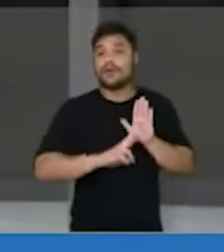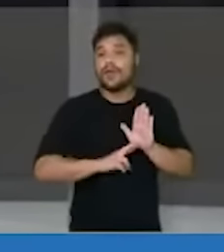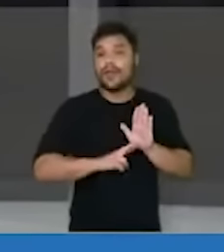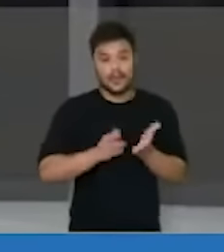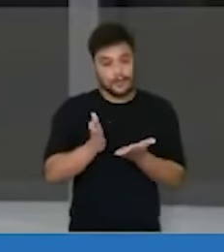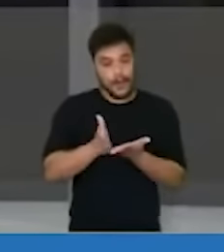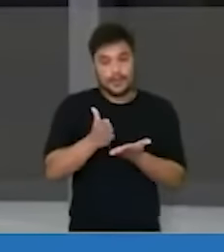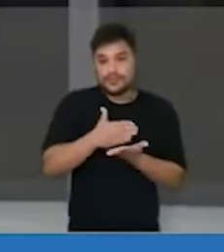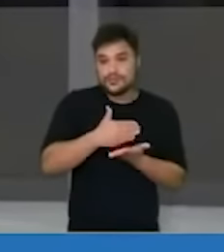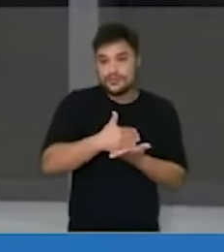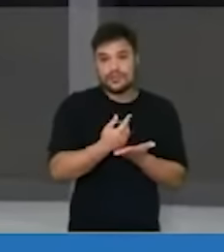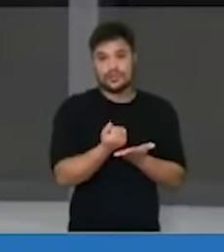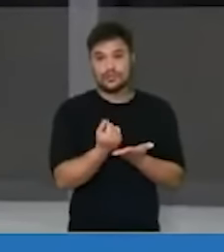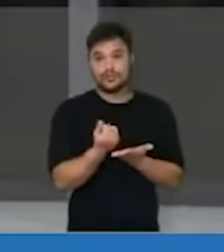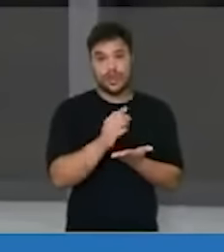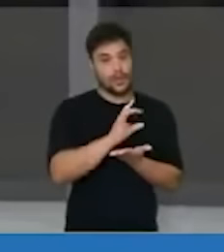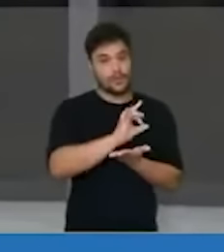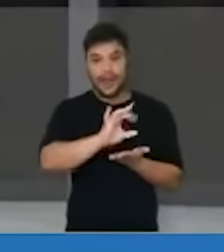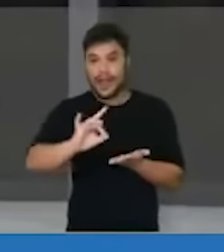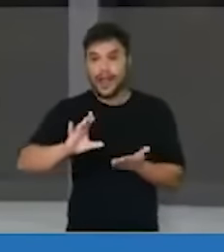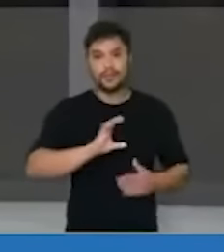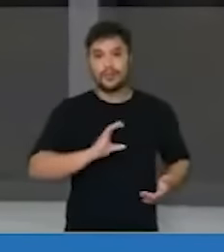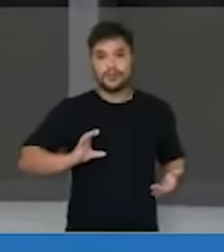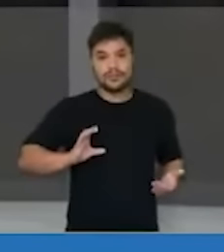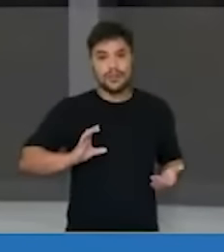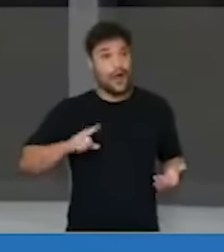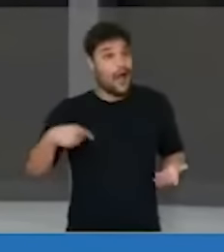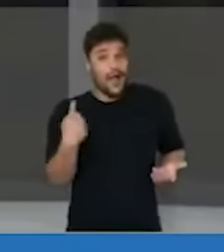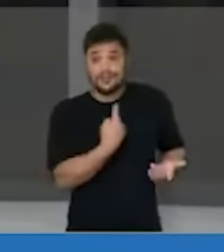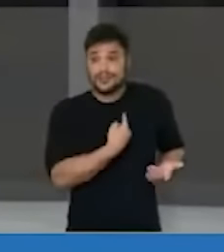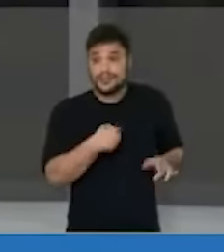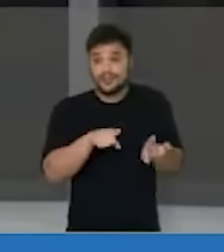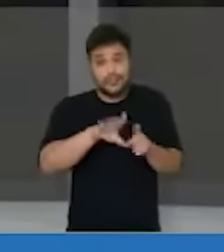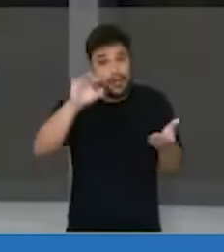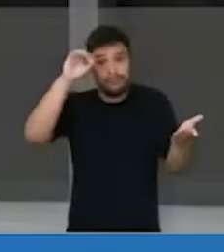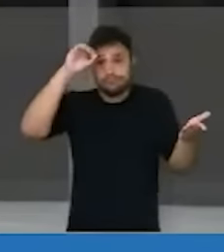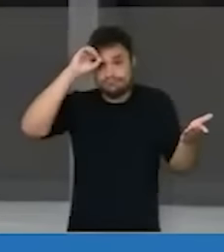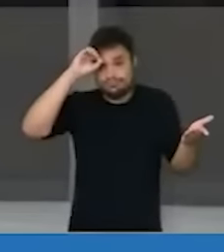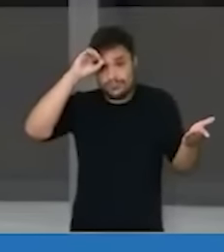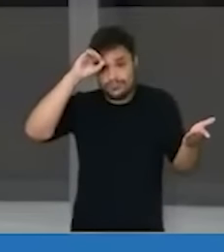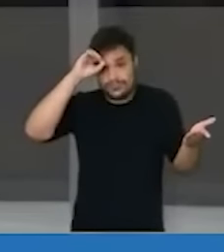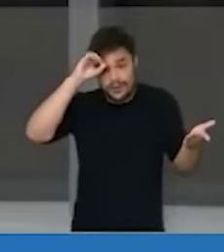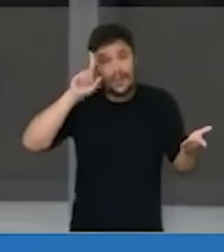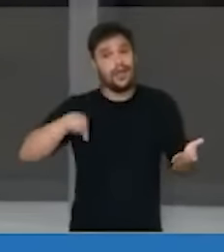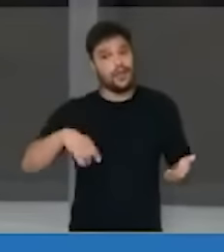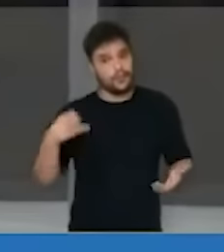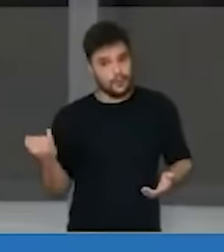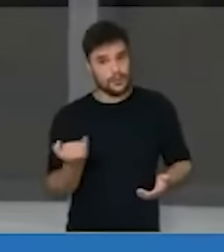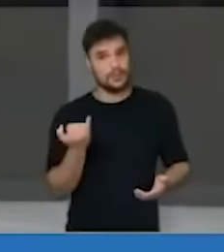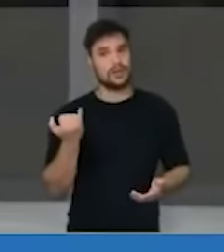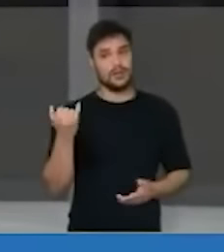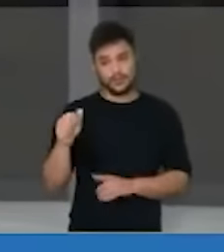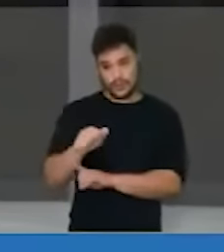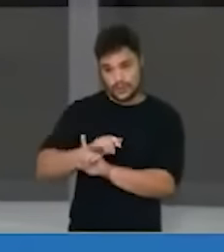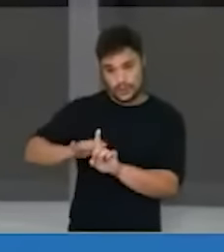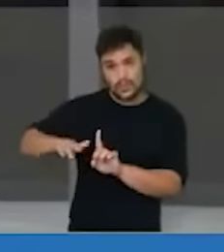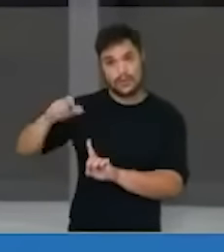distribuir os recursos para cada comissão? Nem nós sabemos. É importante a sociedade brasileira